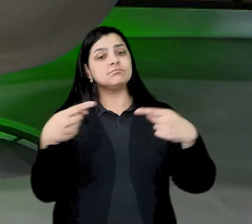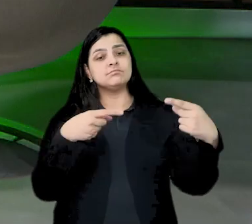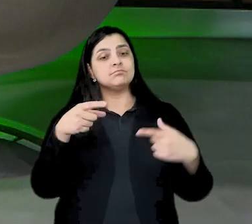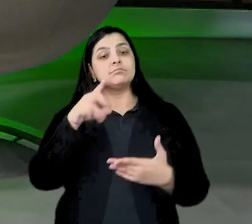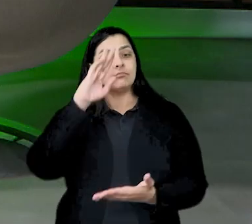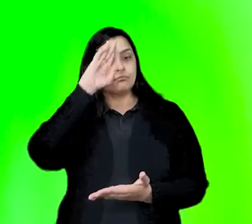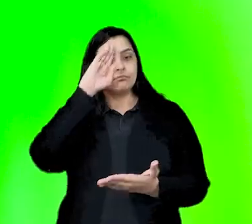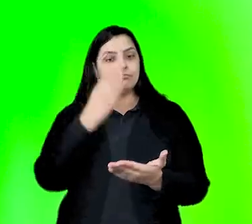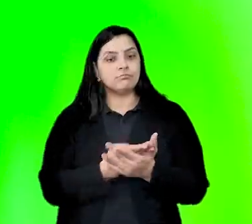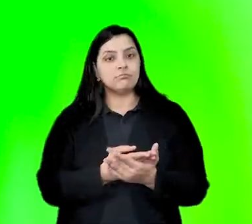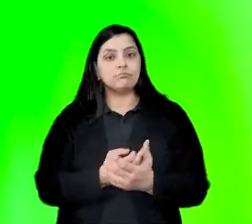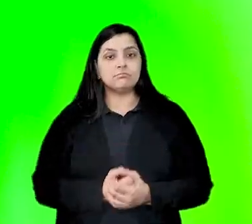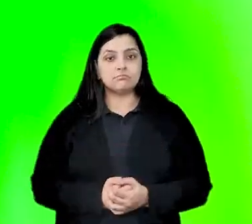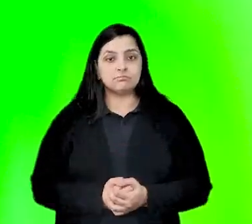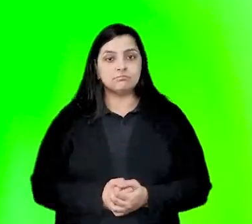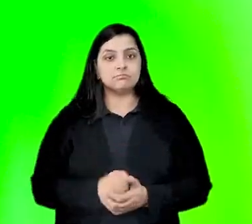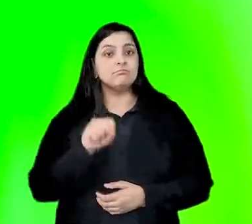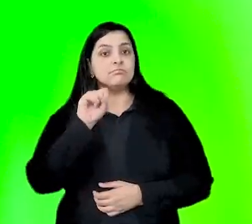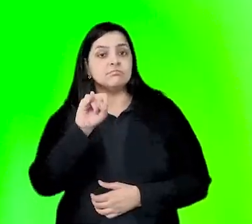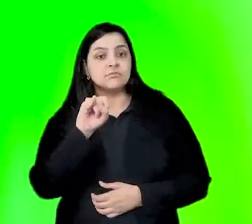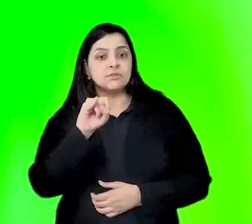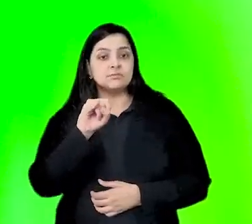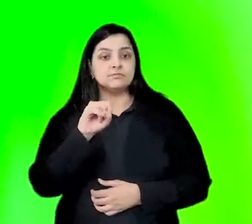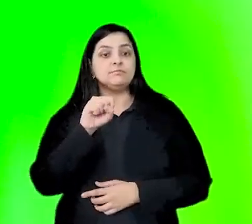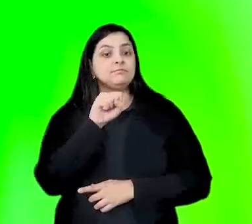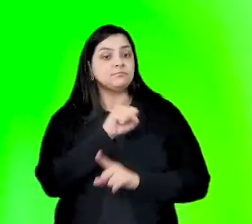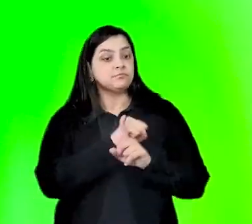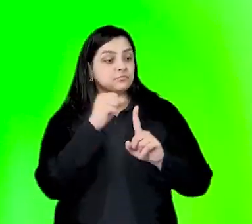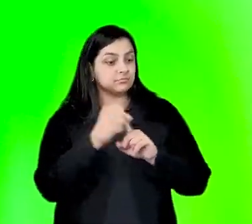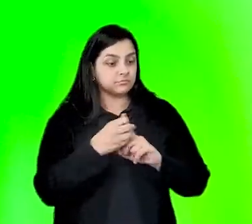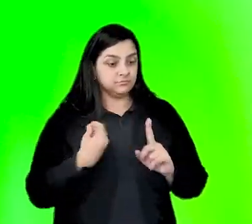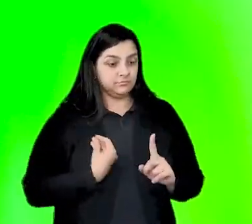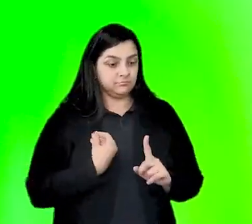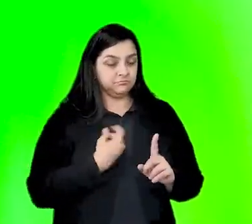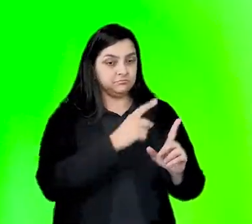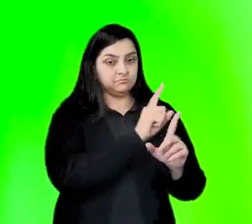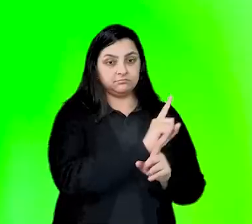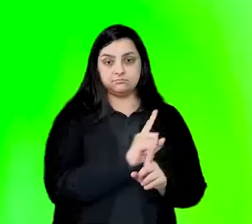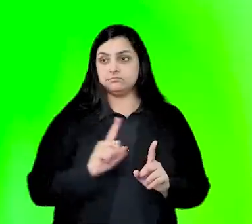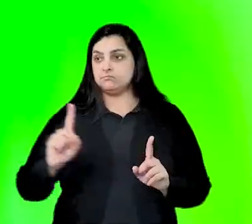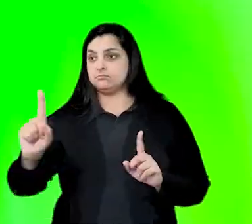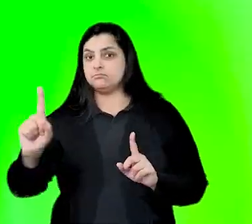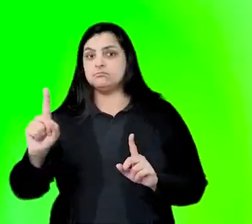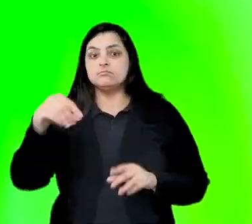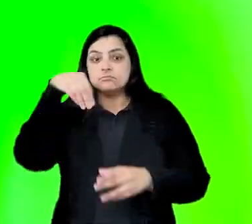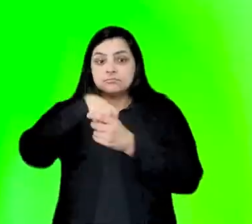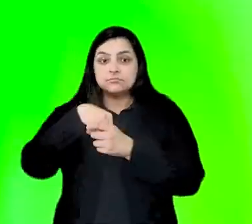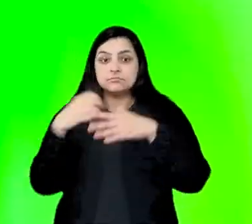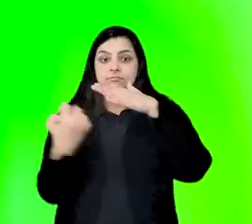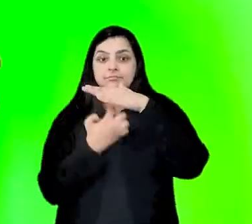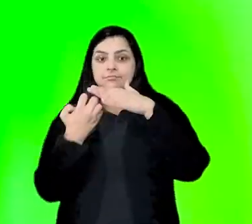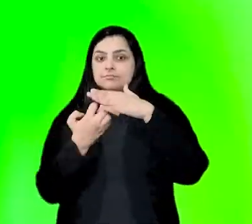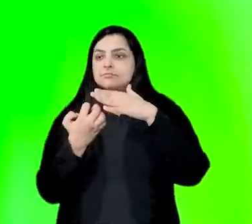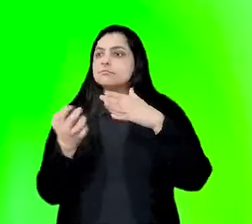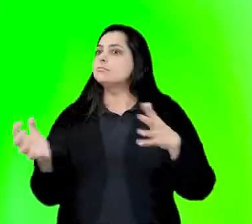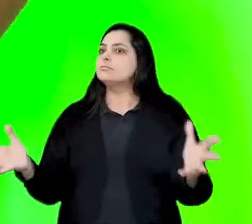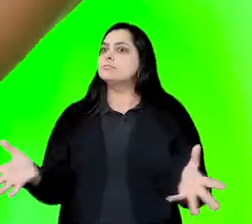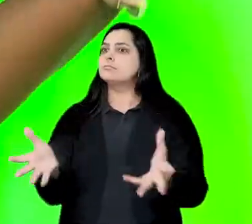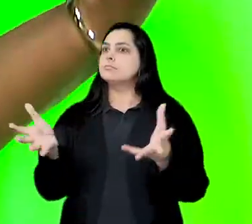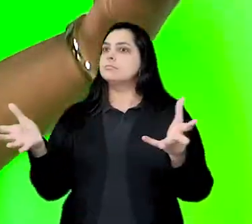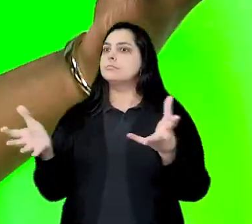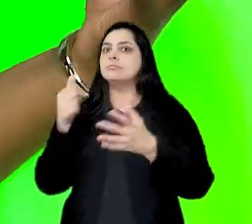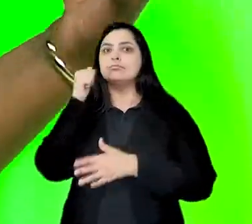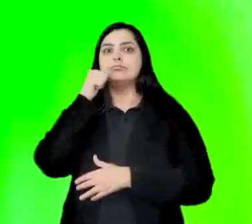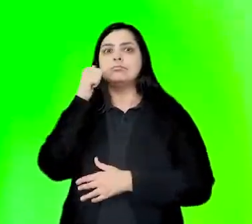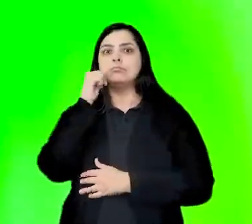ascensão, ela acreditou. Então, se ela sai desse ambiente da sociedade, da realidade dela, entra numa empresa que promove